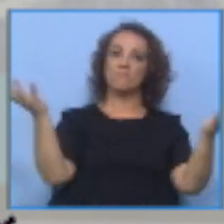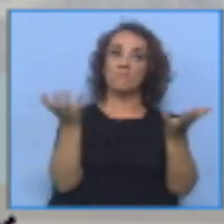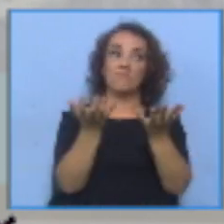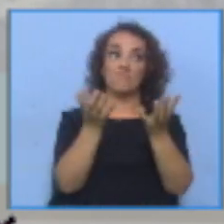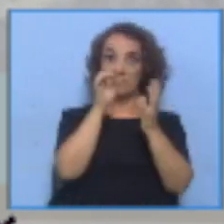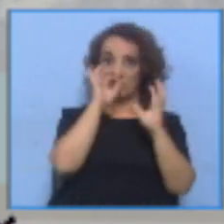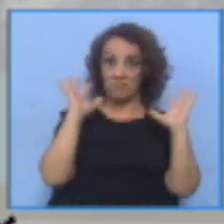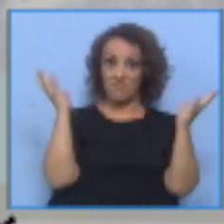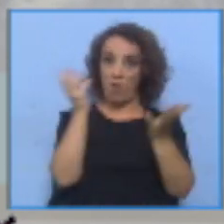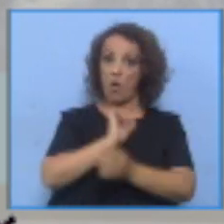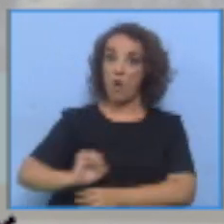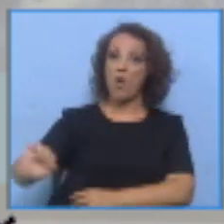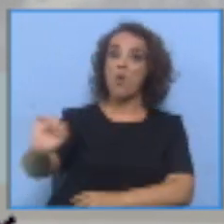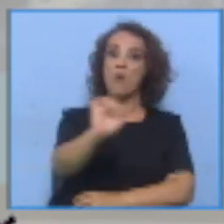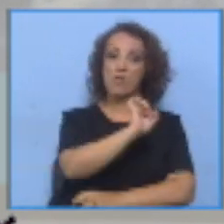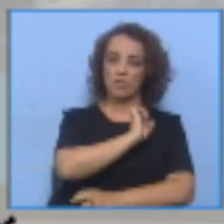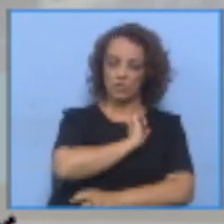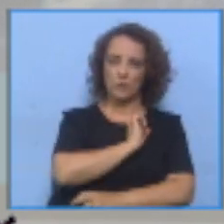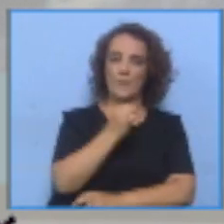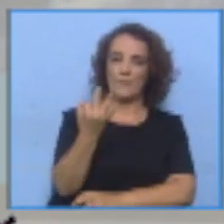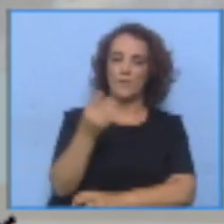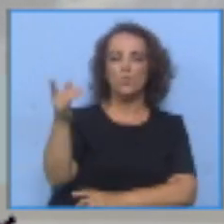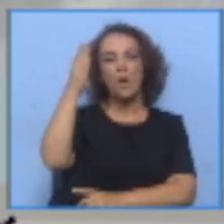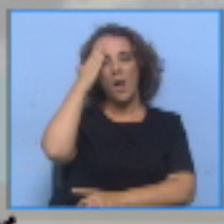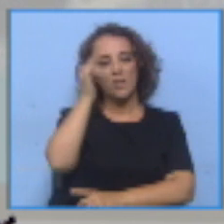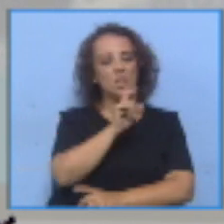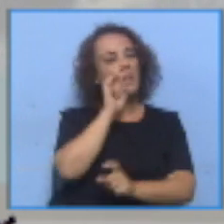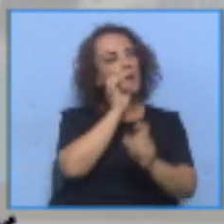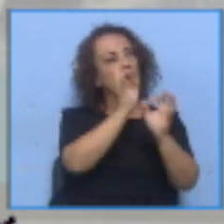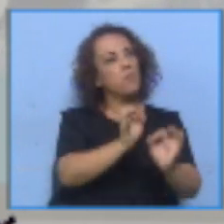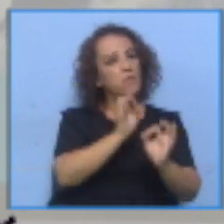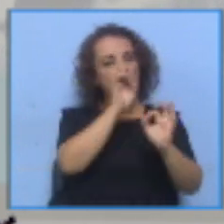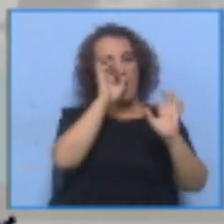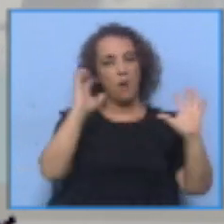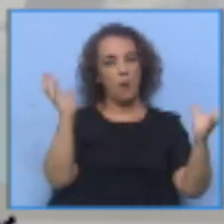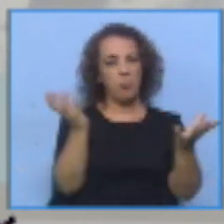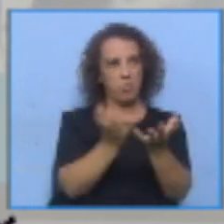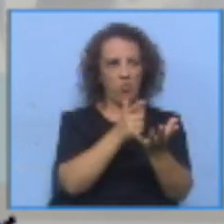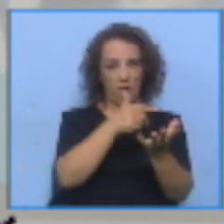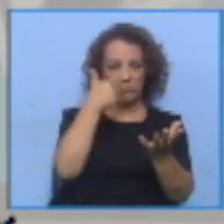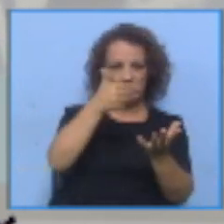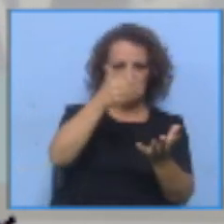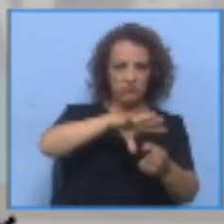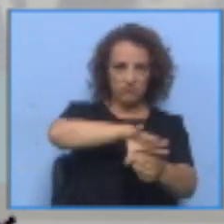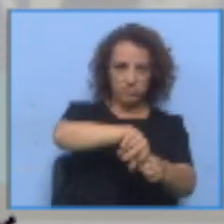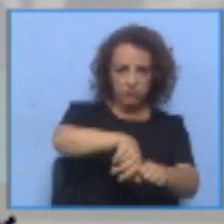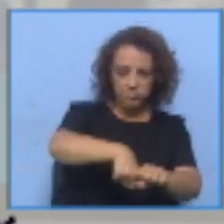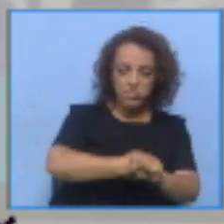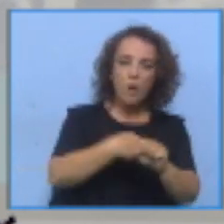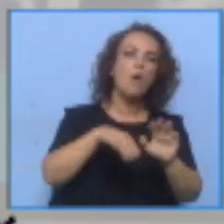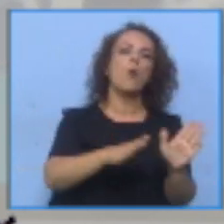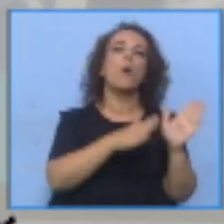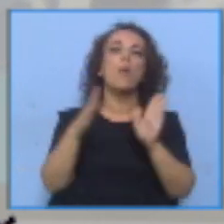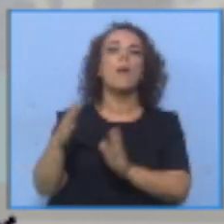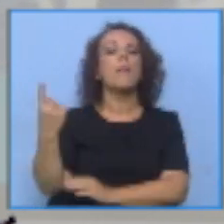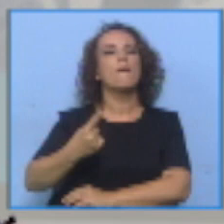e, no caso, acha que essa guarda da casa comum vai sendo afetada? É necessário manter tradições, manter costumes para